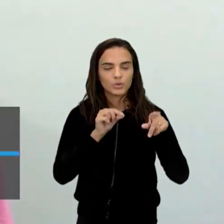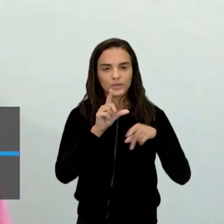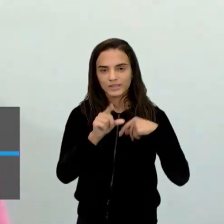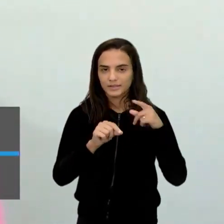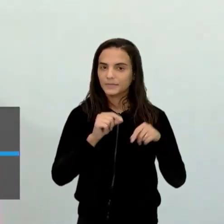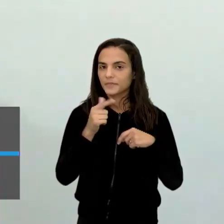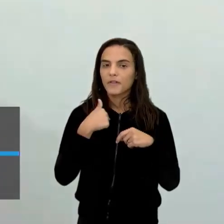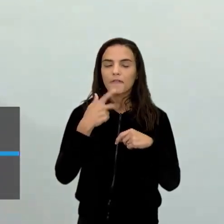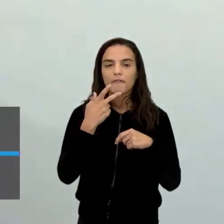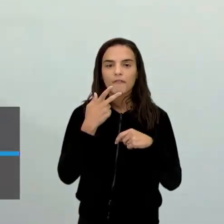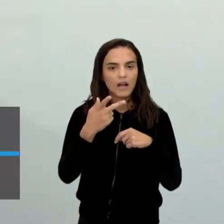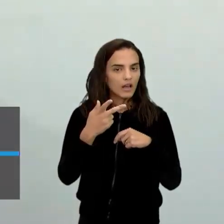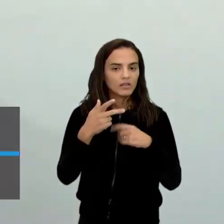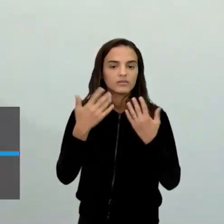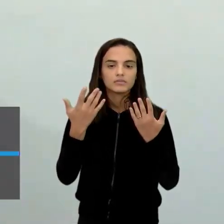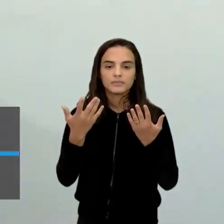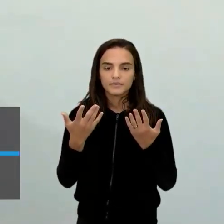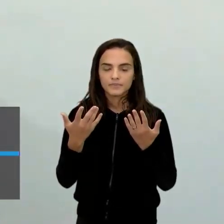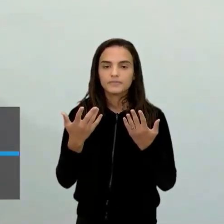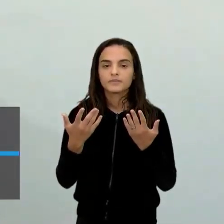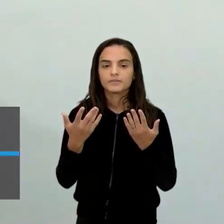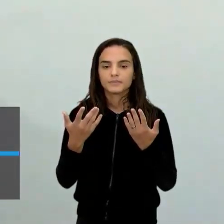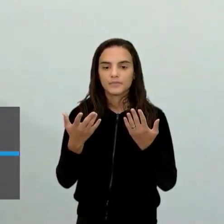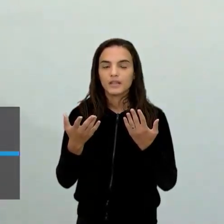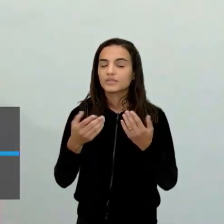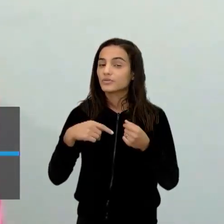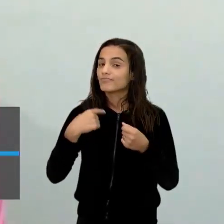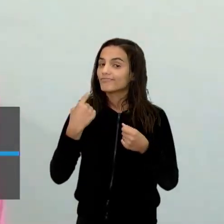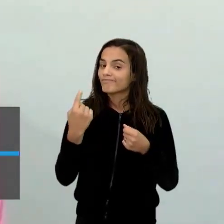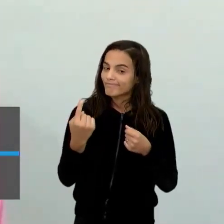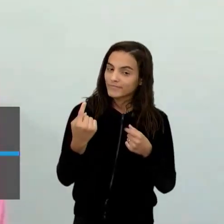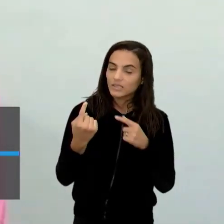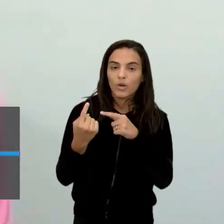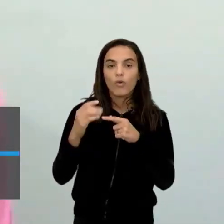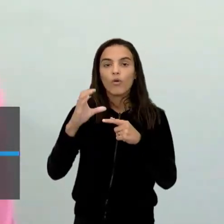alternativa, eu falo de algo não